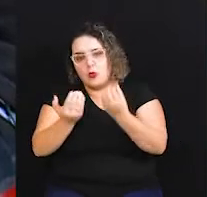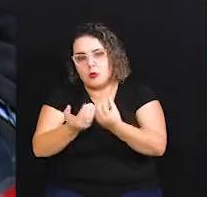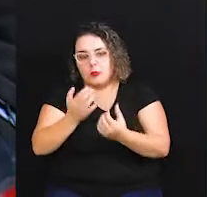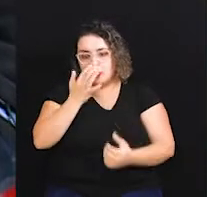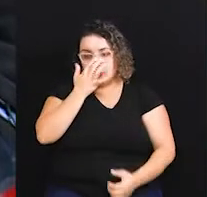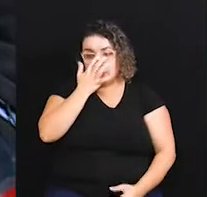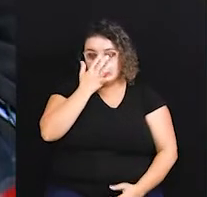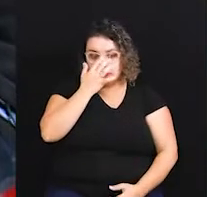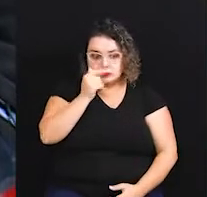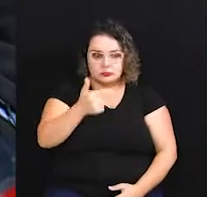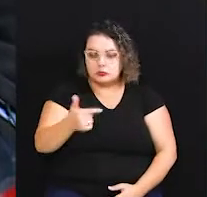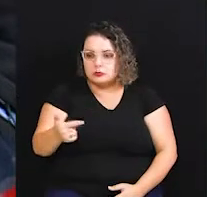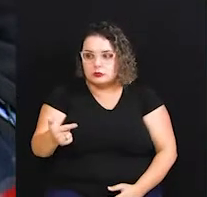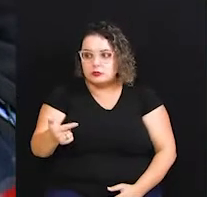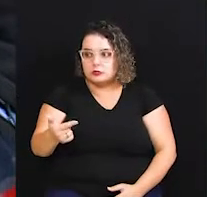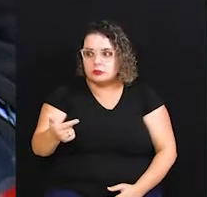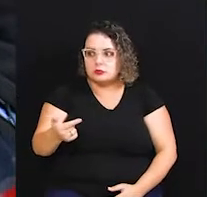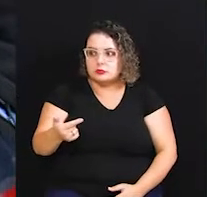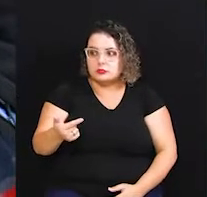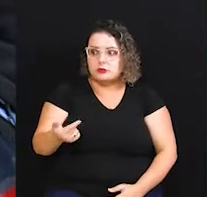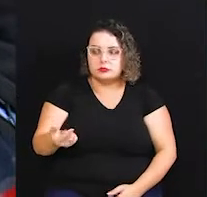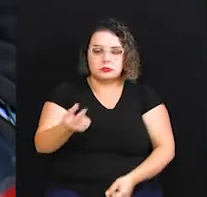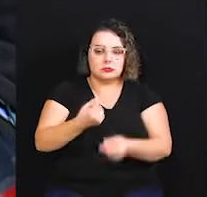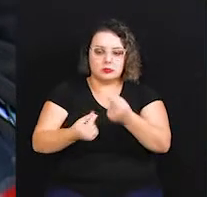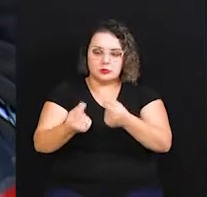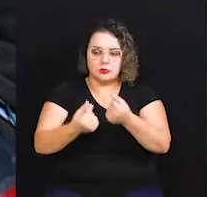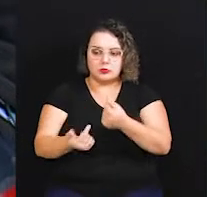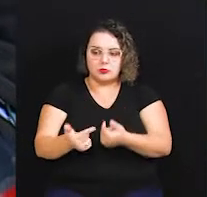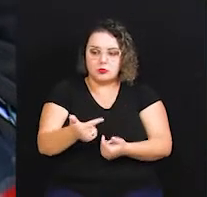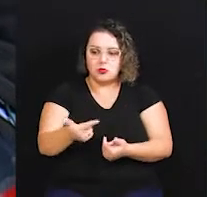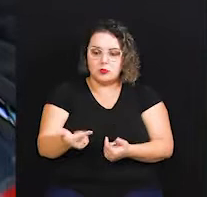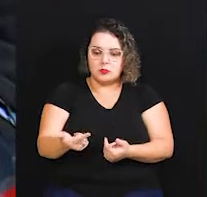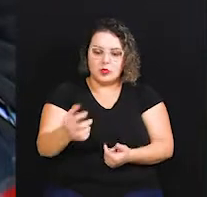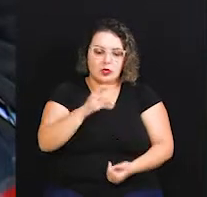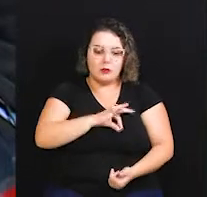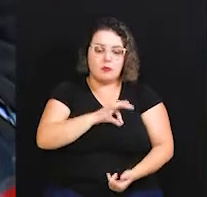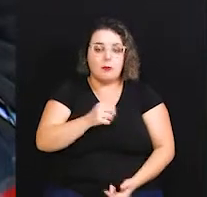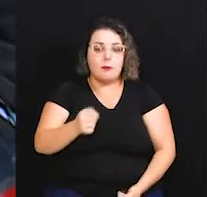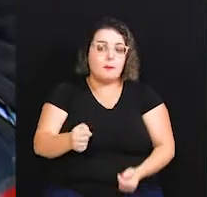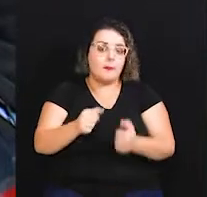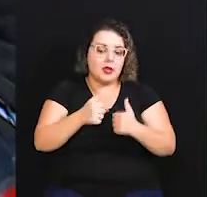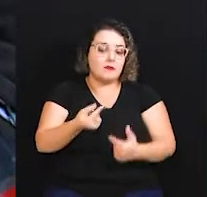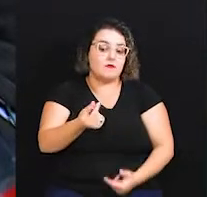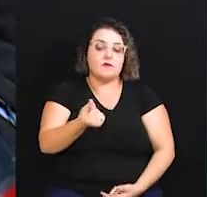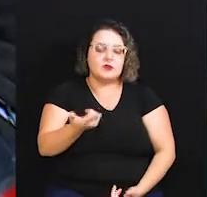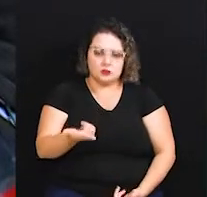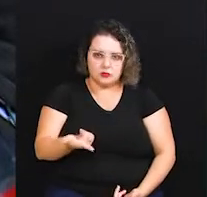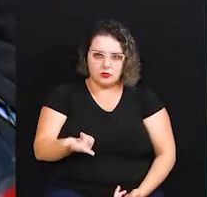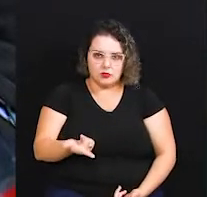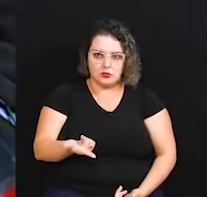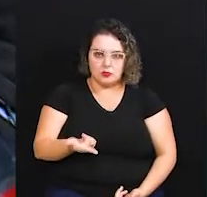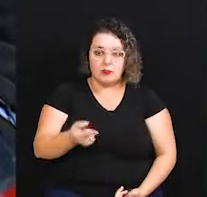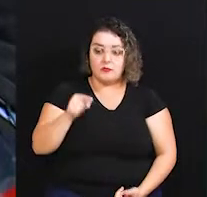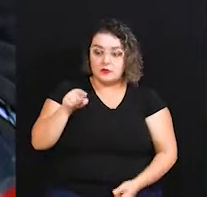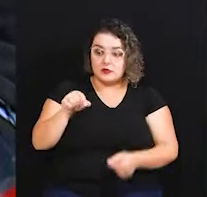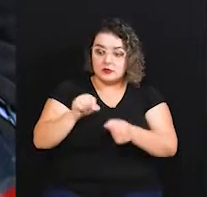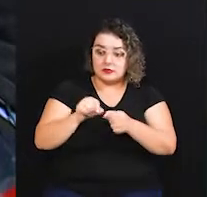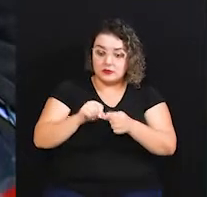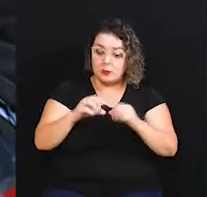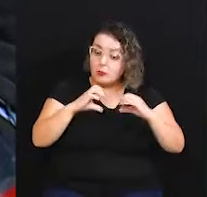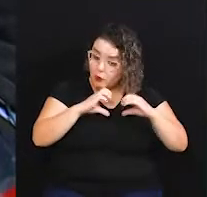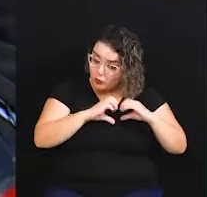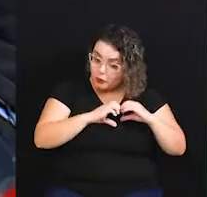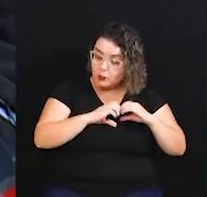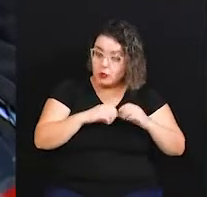comunidades, não vai ter retorno no sentido financeiro. Você está fazendo as coisas realmente por amor, porque acredita numa ideia.